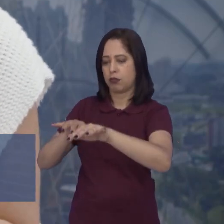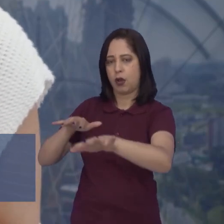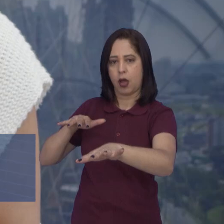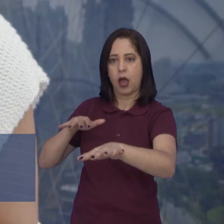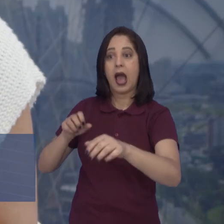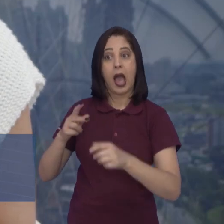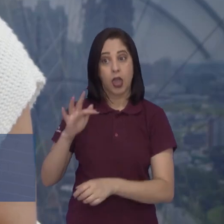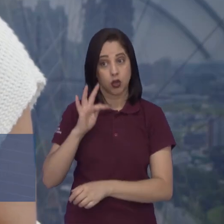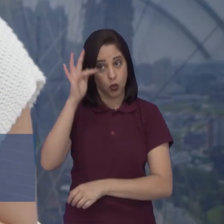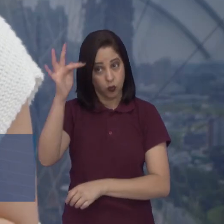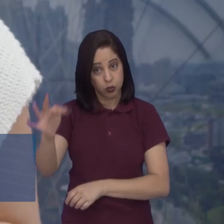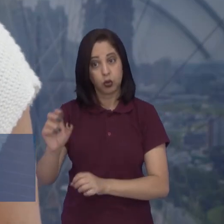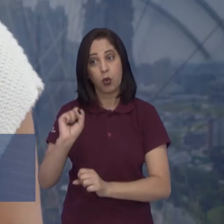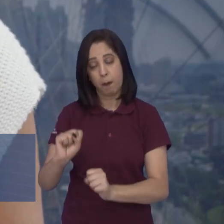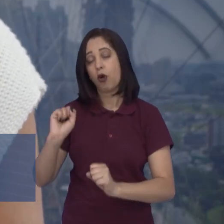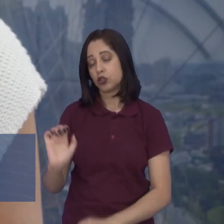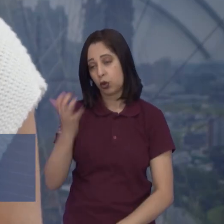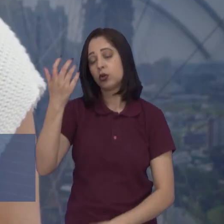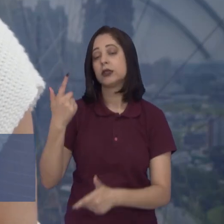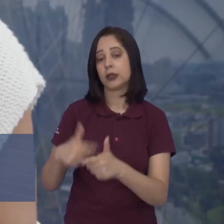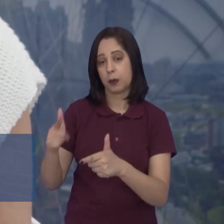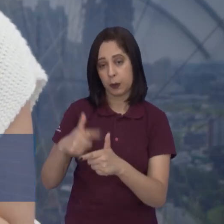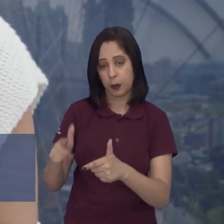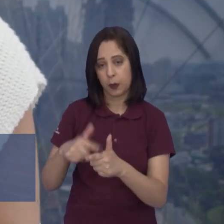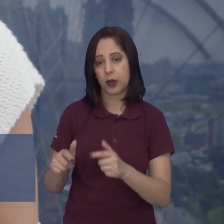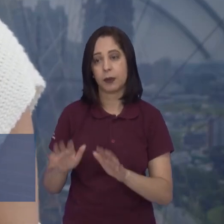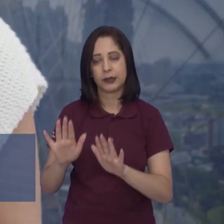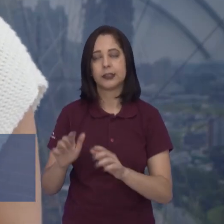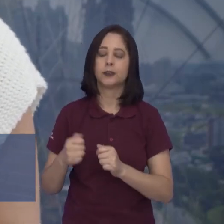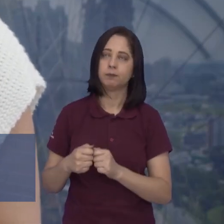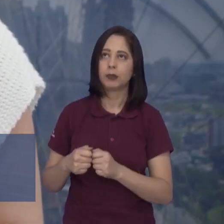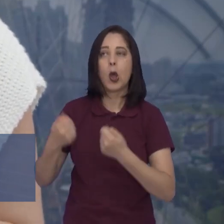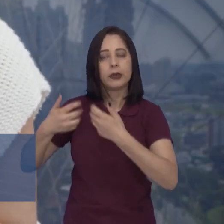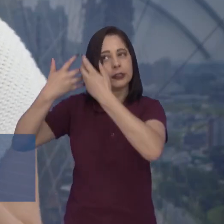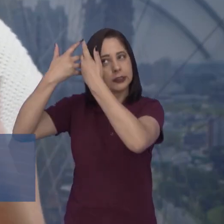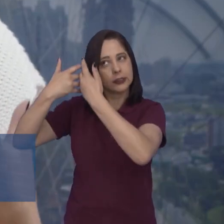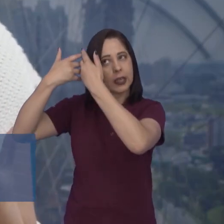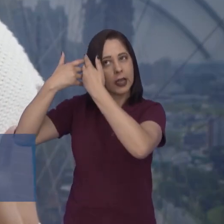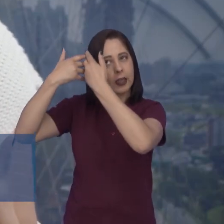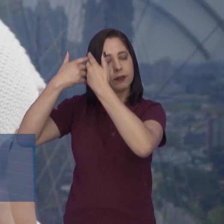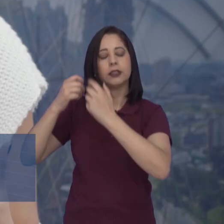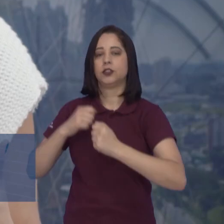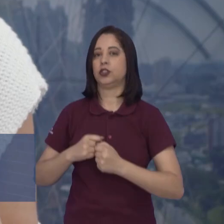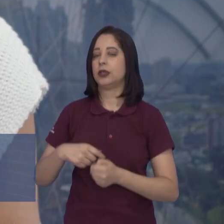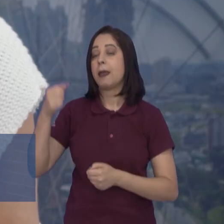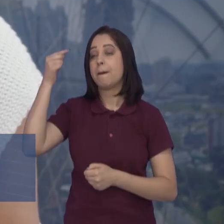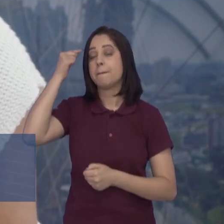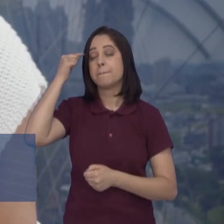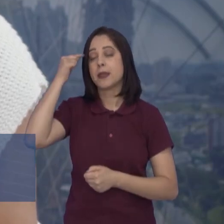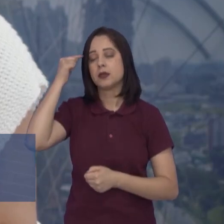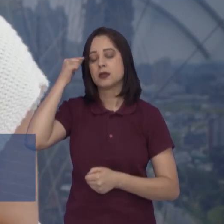futuros, próximos, provavelmente, que pode vir a acontecer em São José. Então, refletir sobre esse crescimento e essa atração toda que a gente quer chamar para a